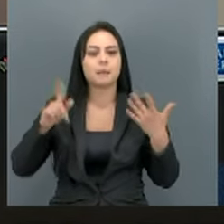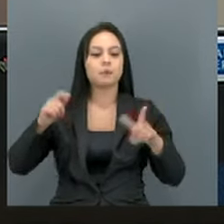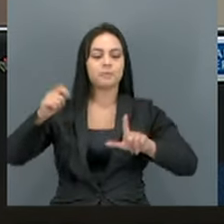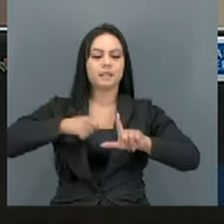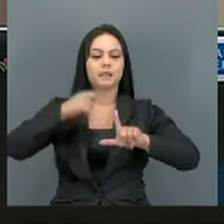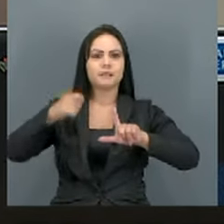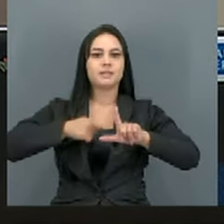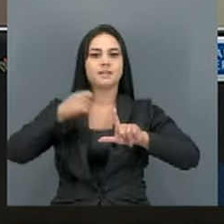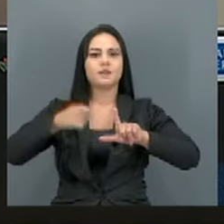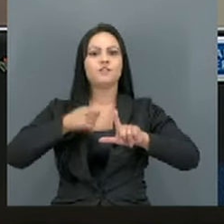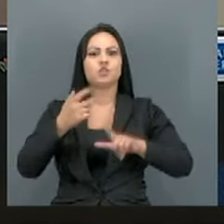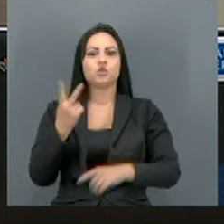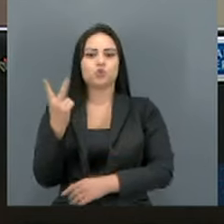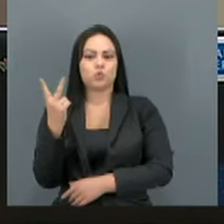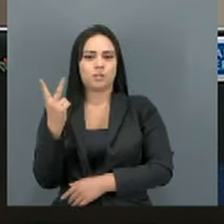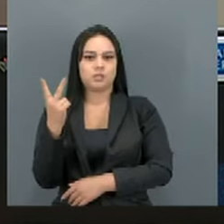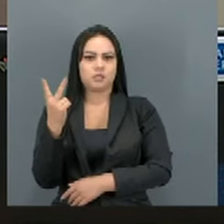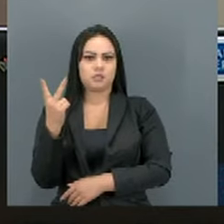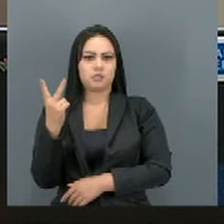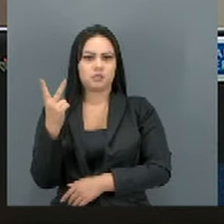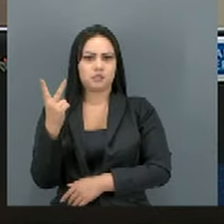2.